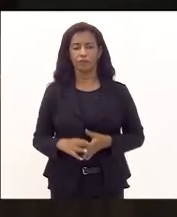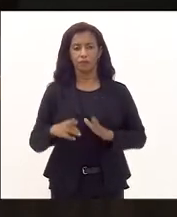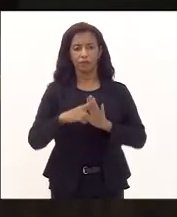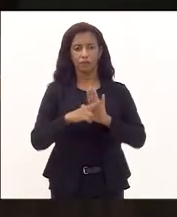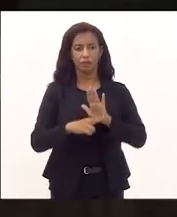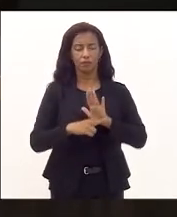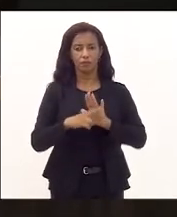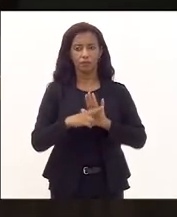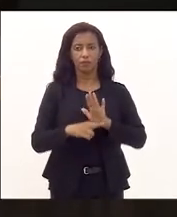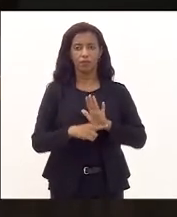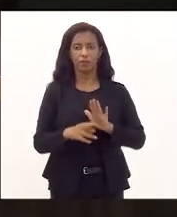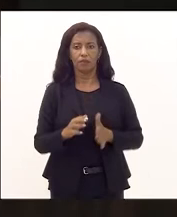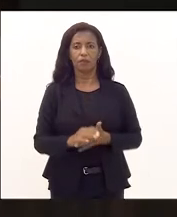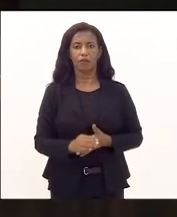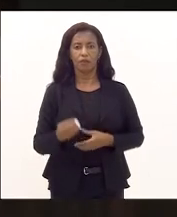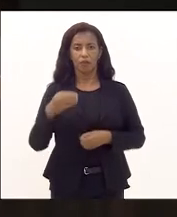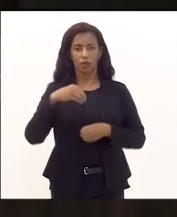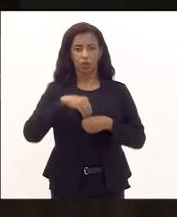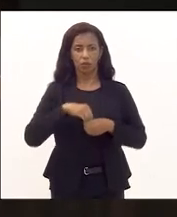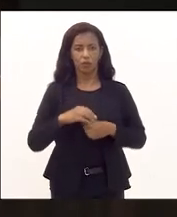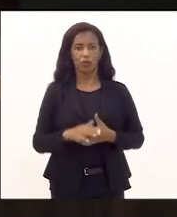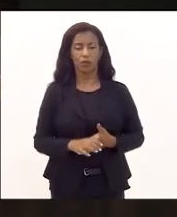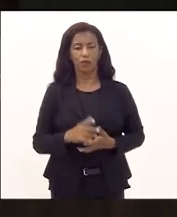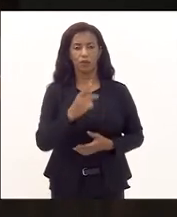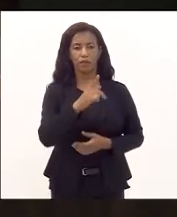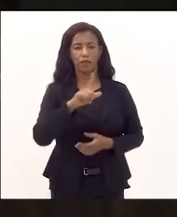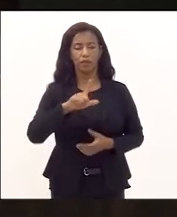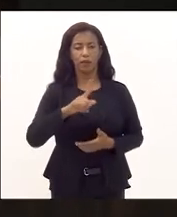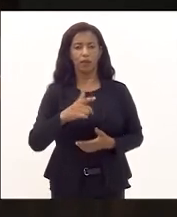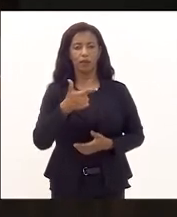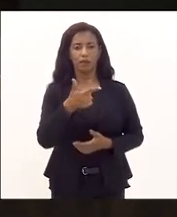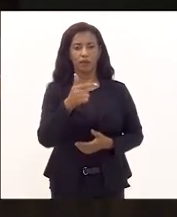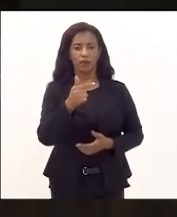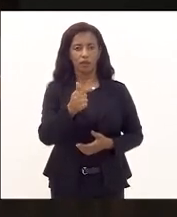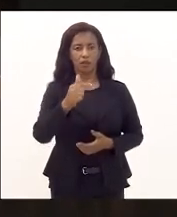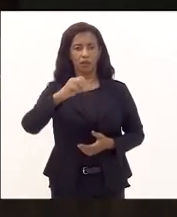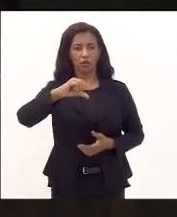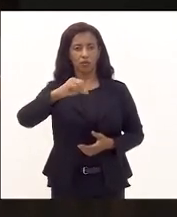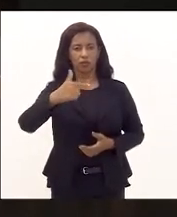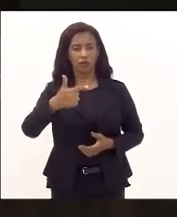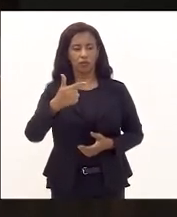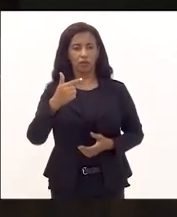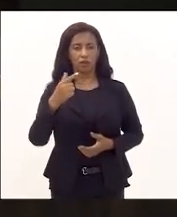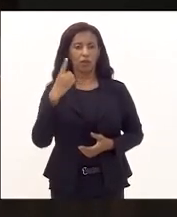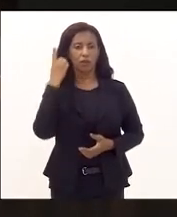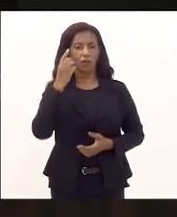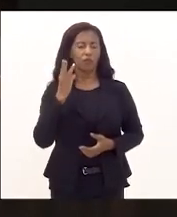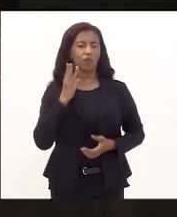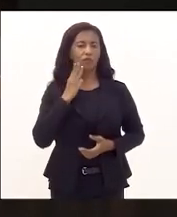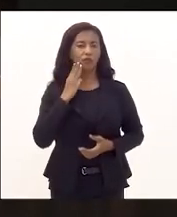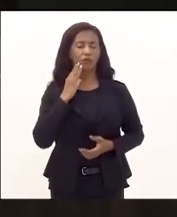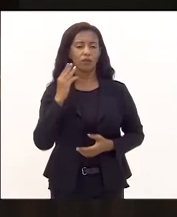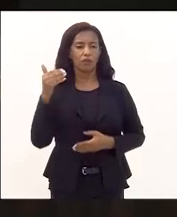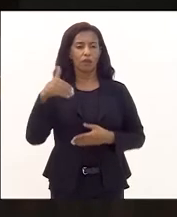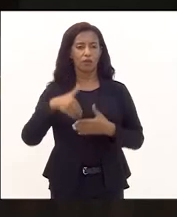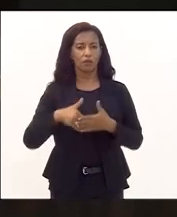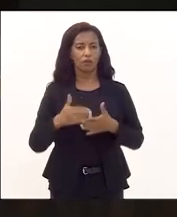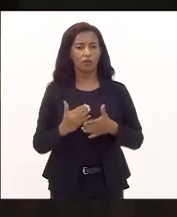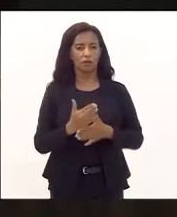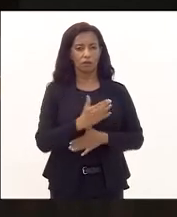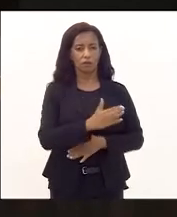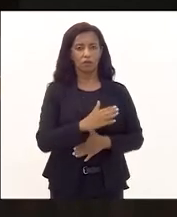Requerimento sobre a mesa, inclusão na ordem do dia, projeto de lei 2792, deputado Valdec Carneiro,